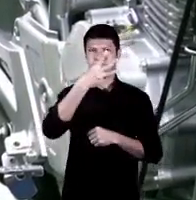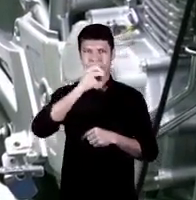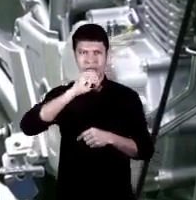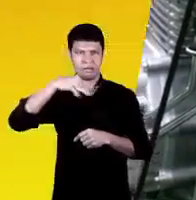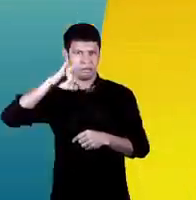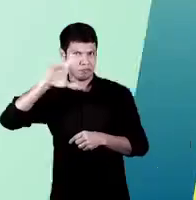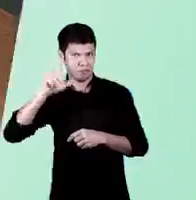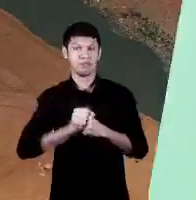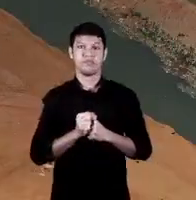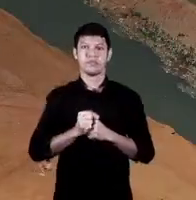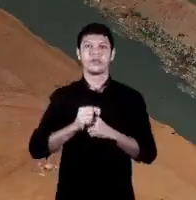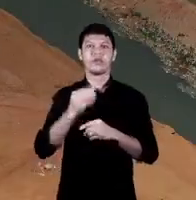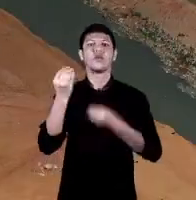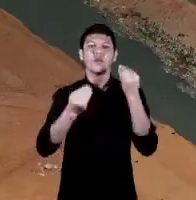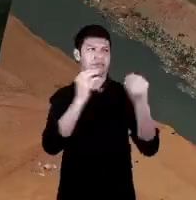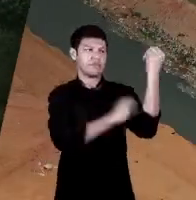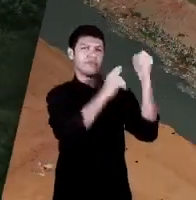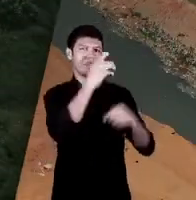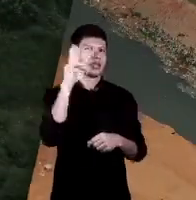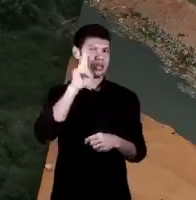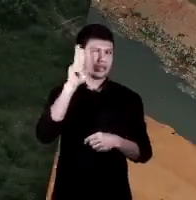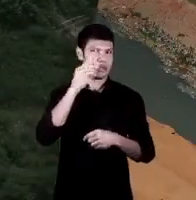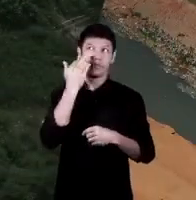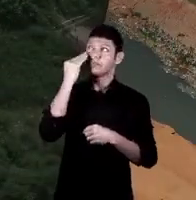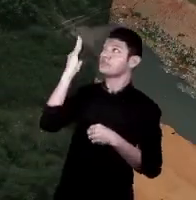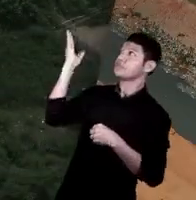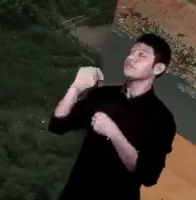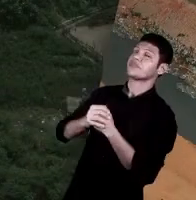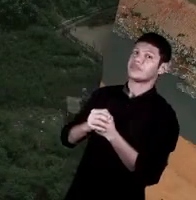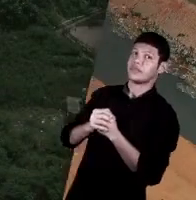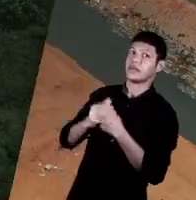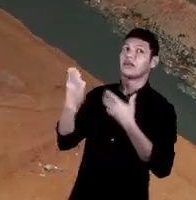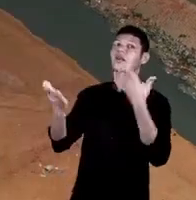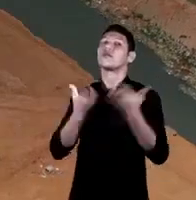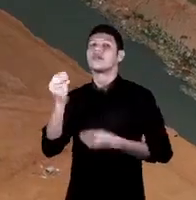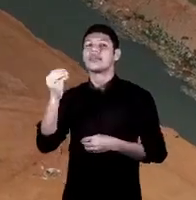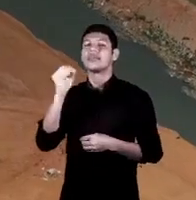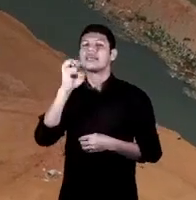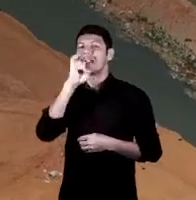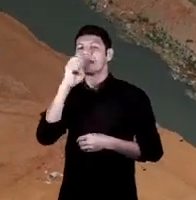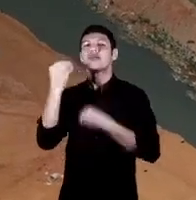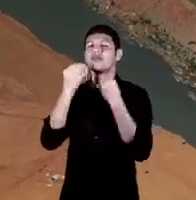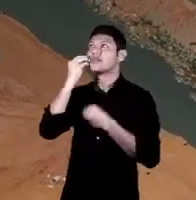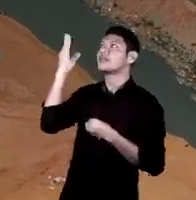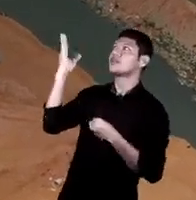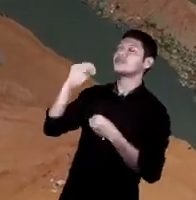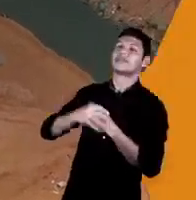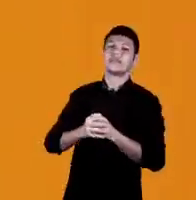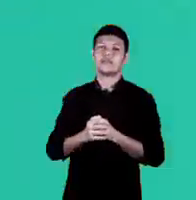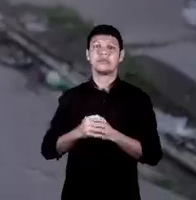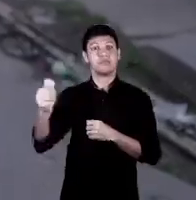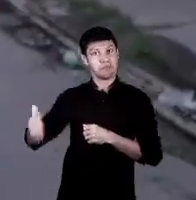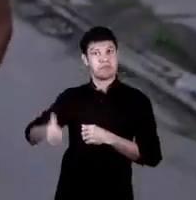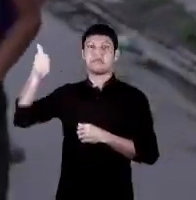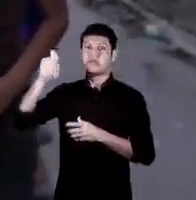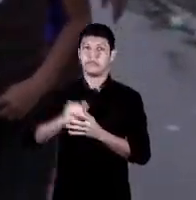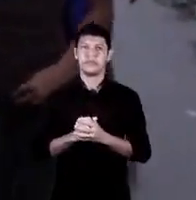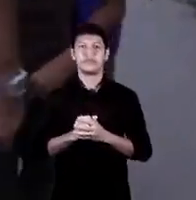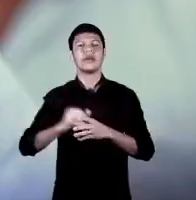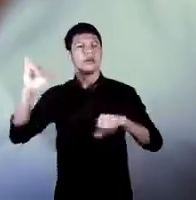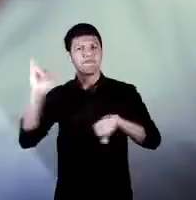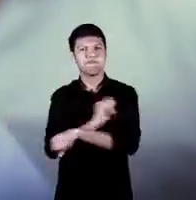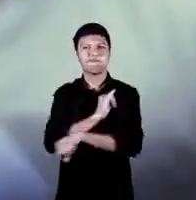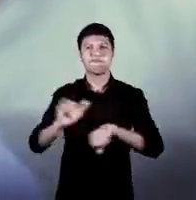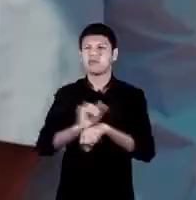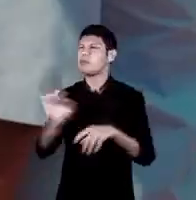130 mil. Com Amazonino, o Igarapé do 40 era assim. Olha só como ficou depois do Prosamin. O bom gestor não